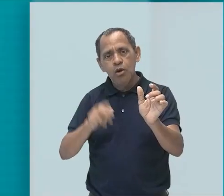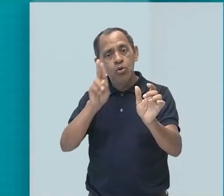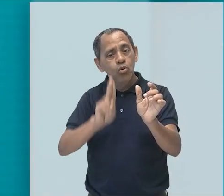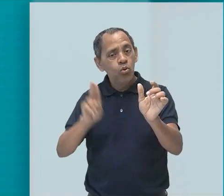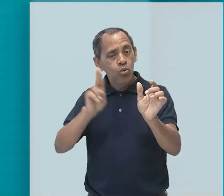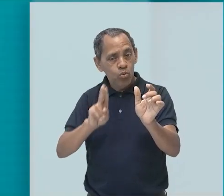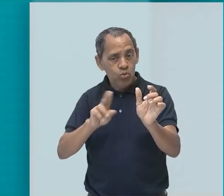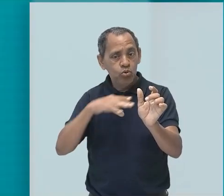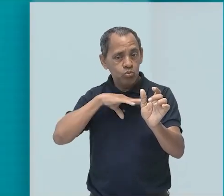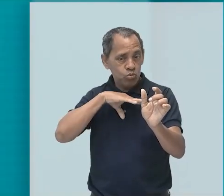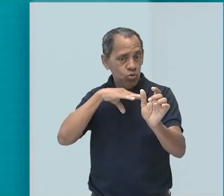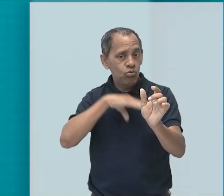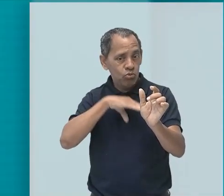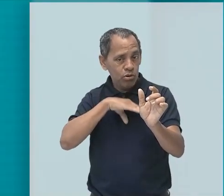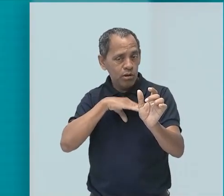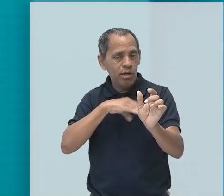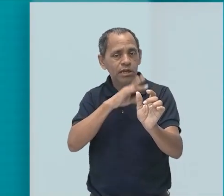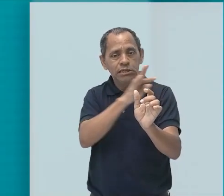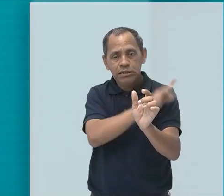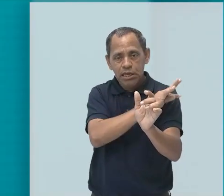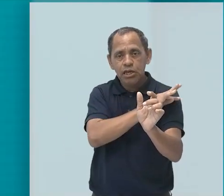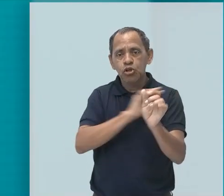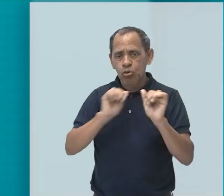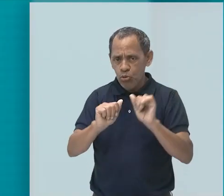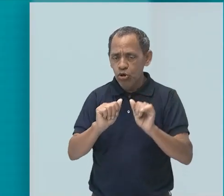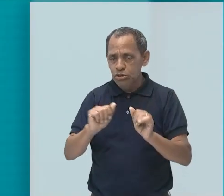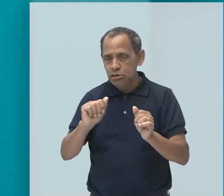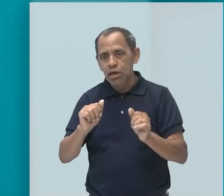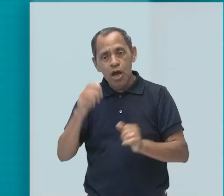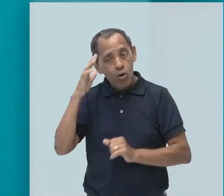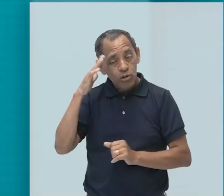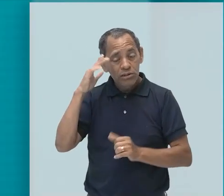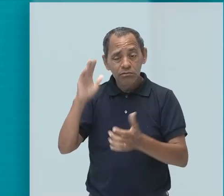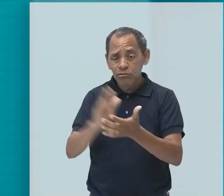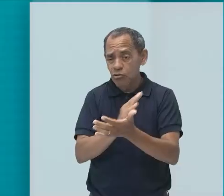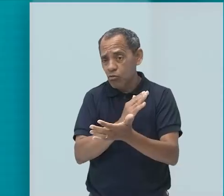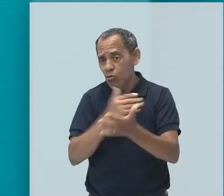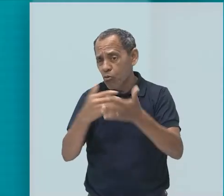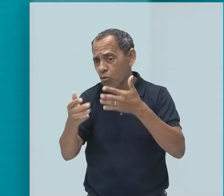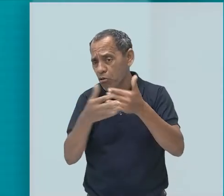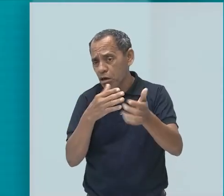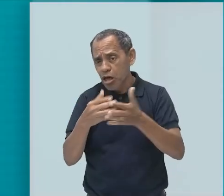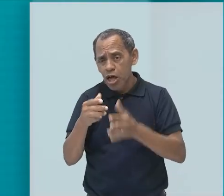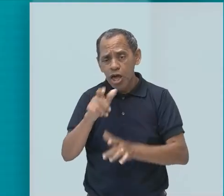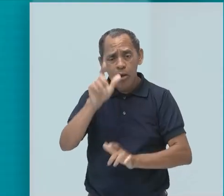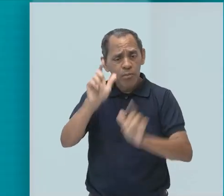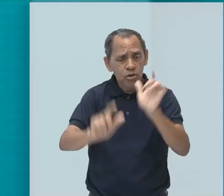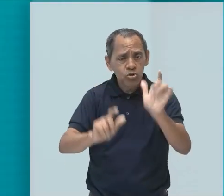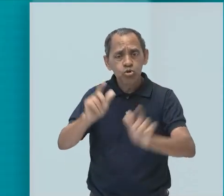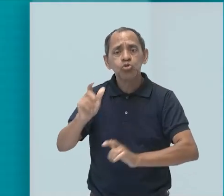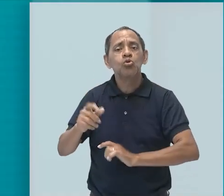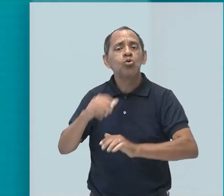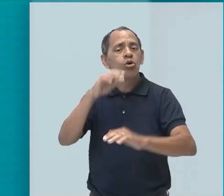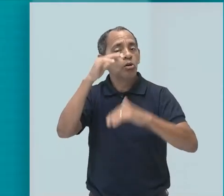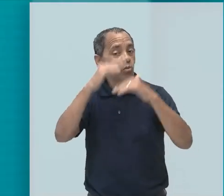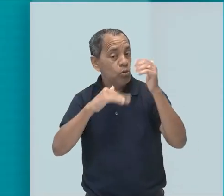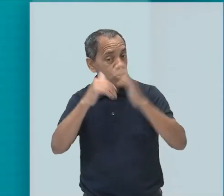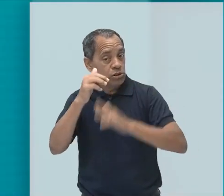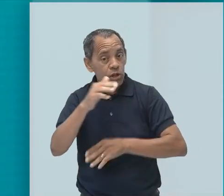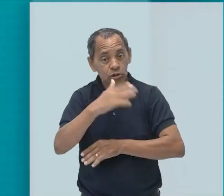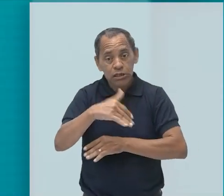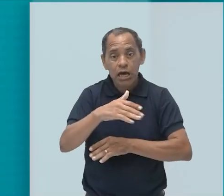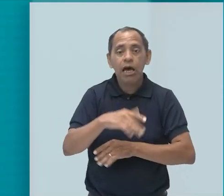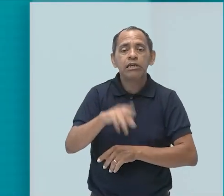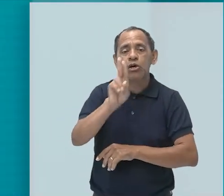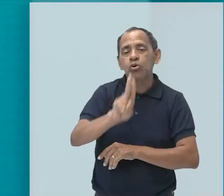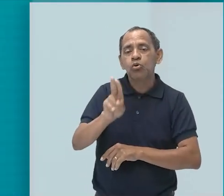português técnico. Isso pode acontecer com qualquer pessoa que é especialista e que utiliza muito termos técnicos